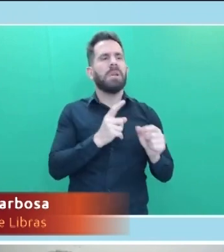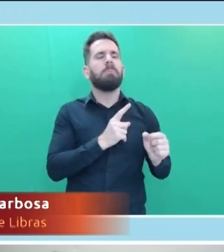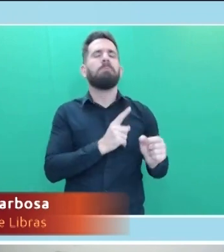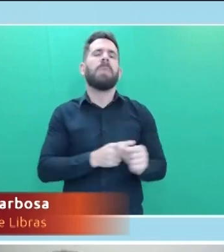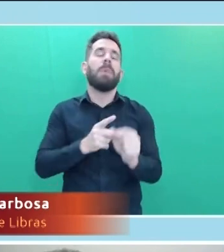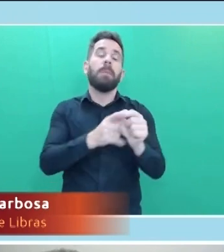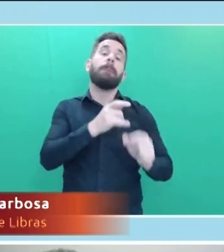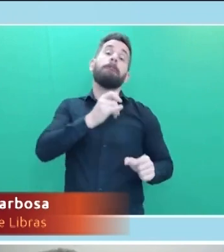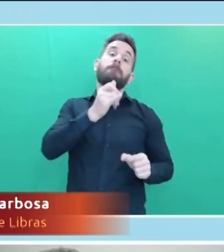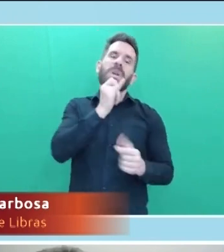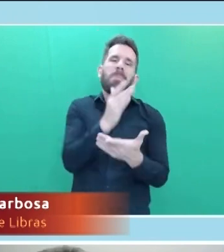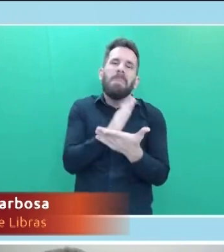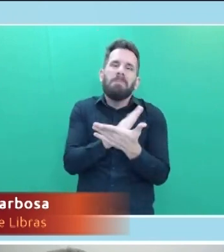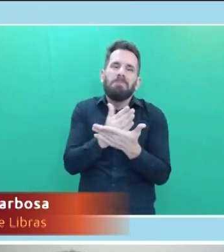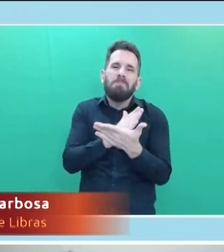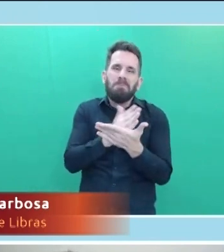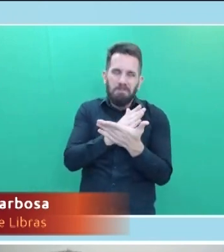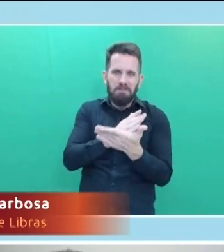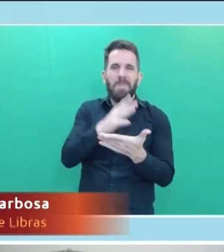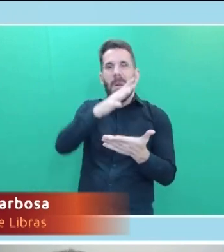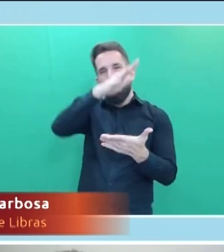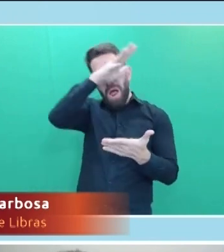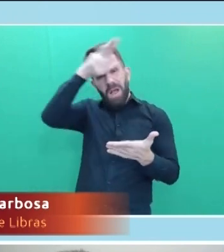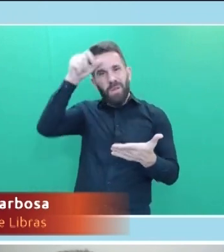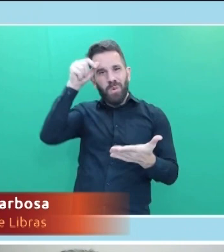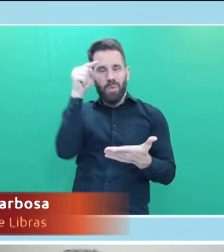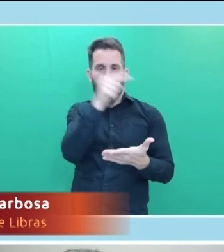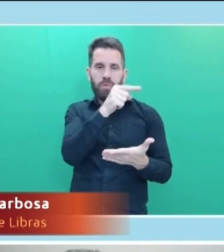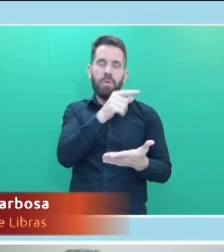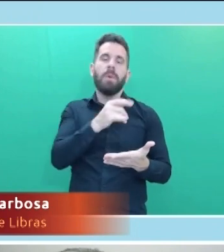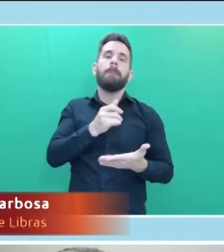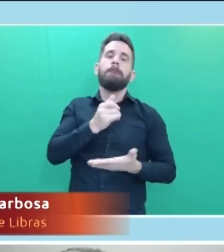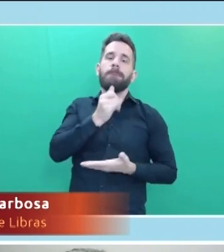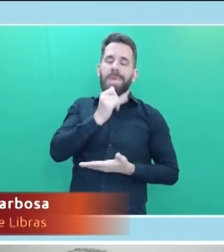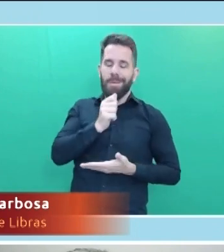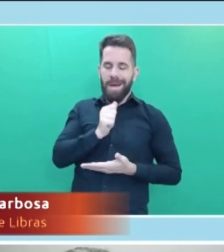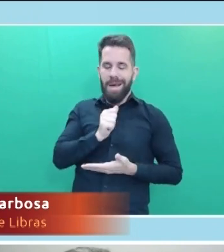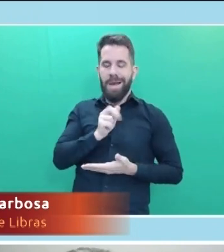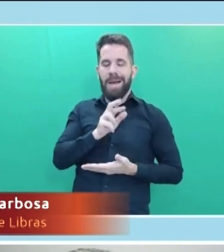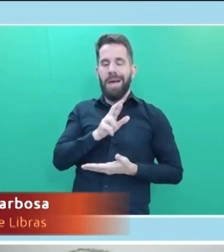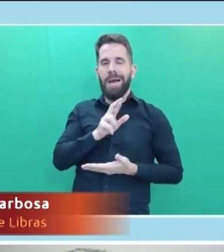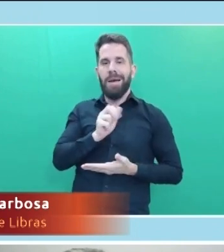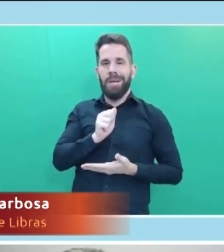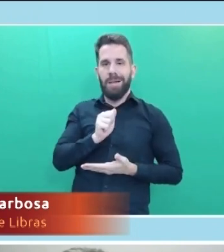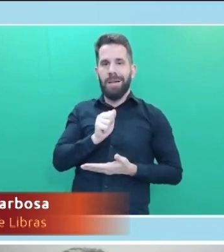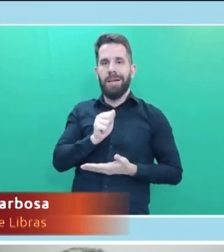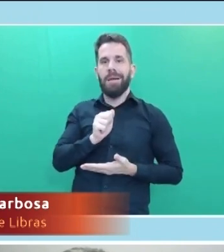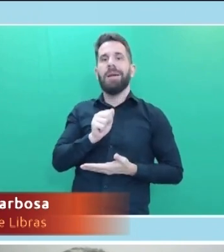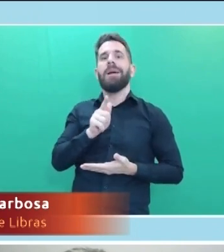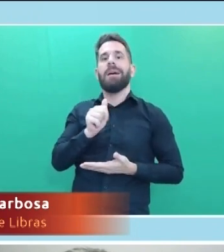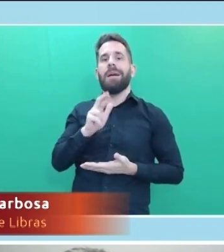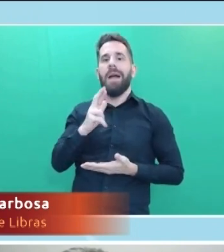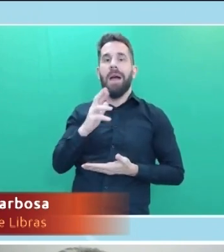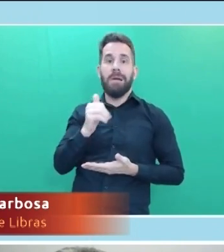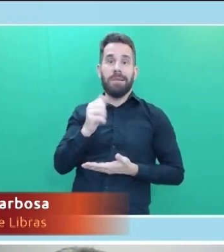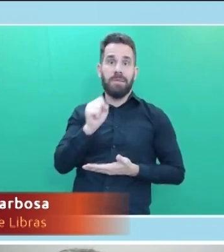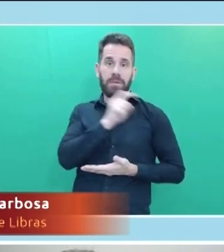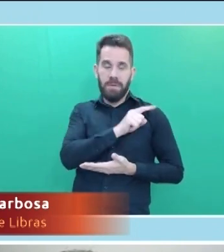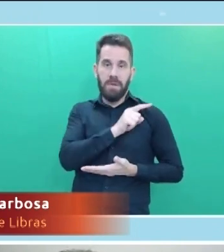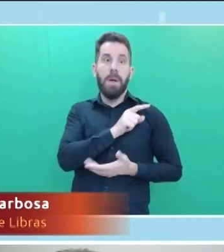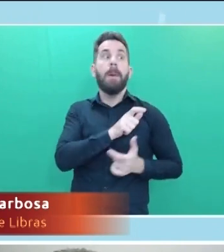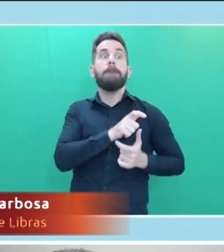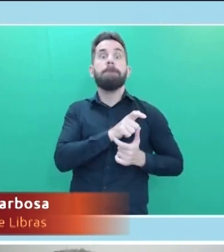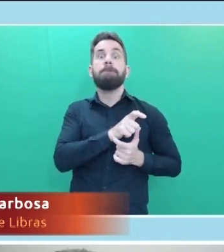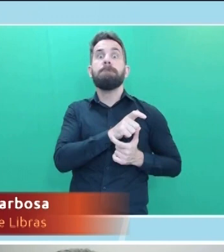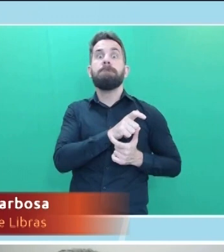Grosso, que não tem terra indígena como Aragarças, teve um grande crescimento da população indígena de